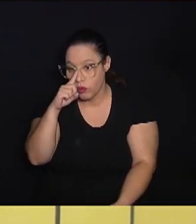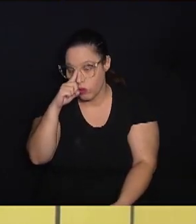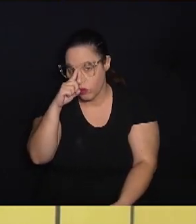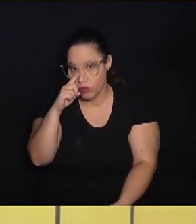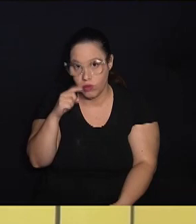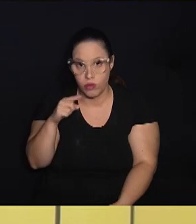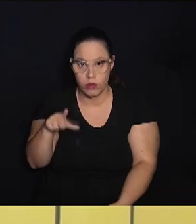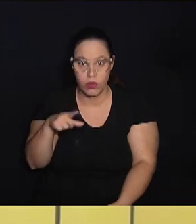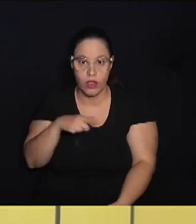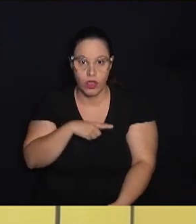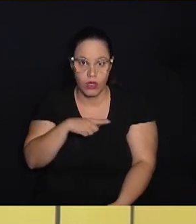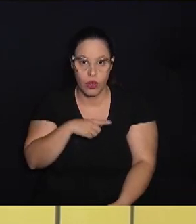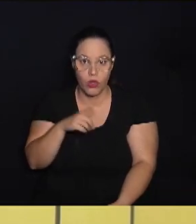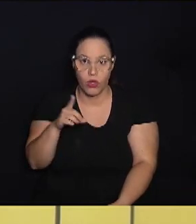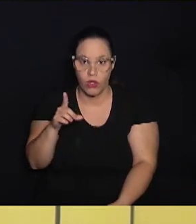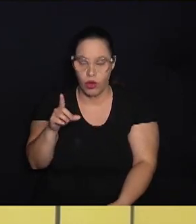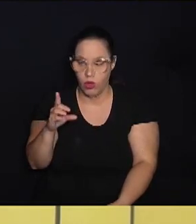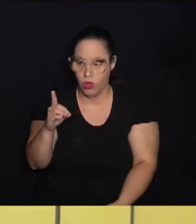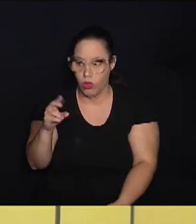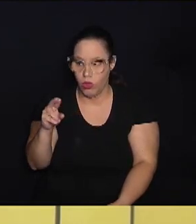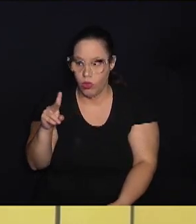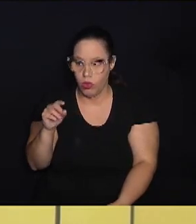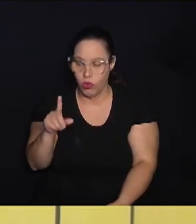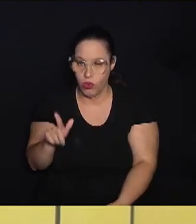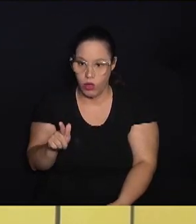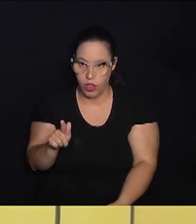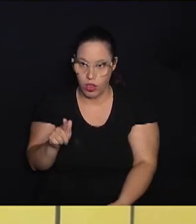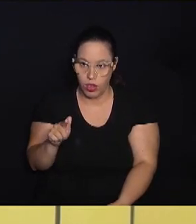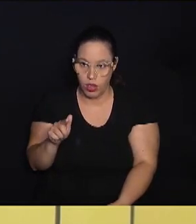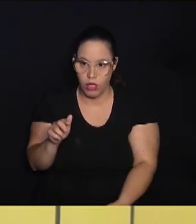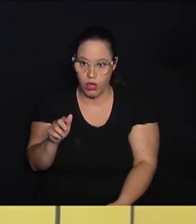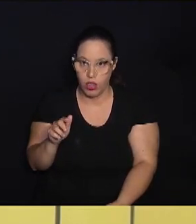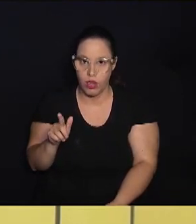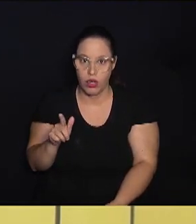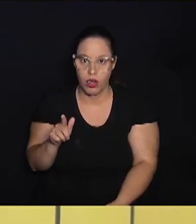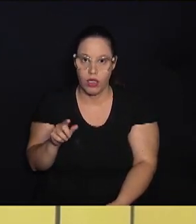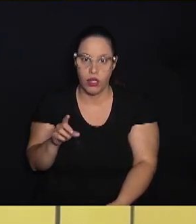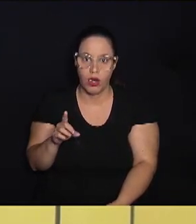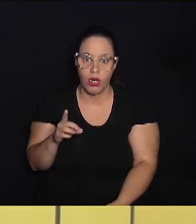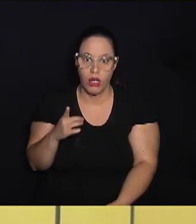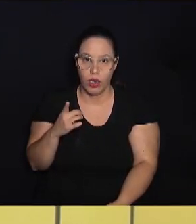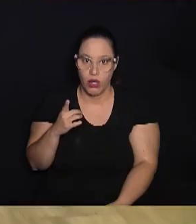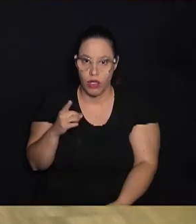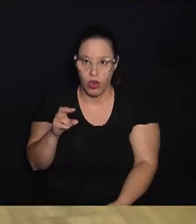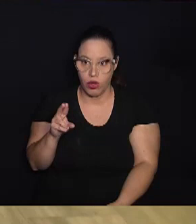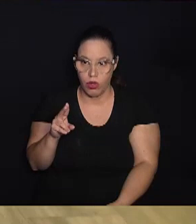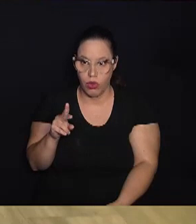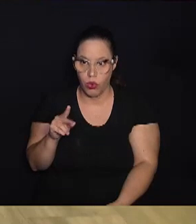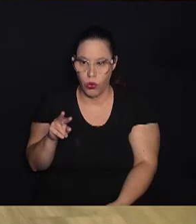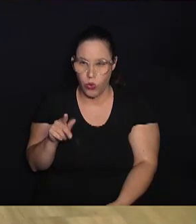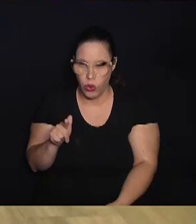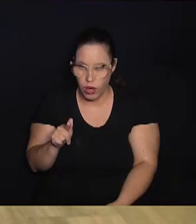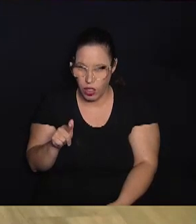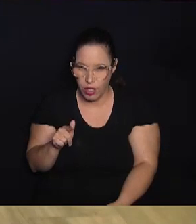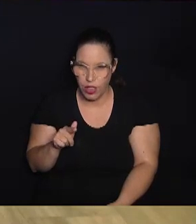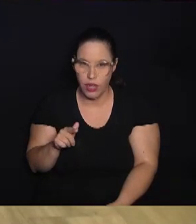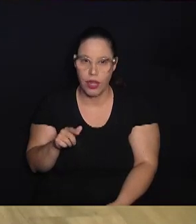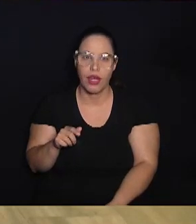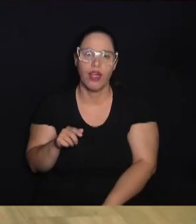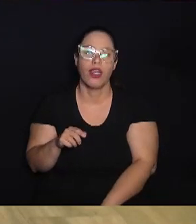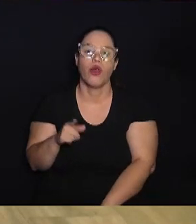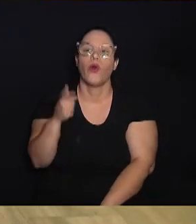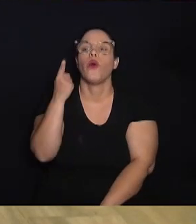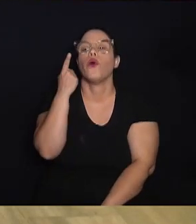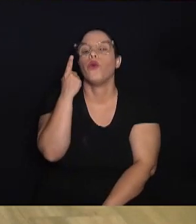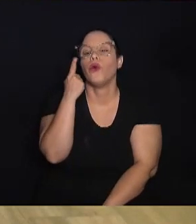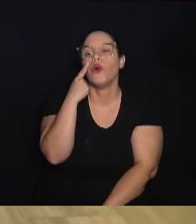com apelido era dog como era um apelido né não tinha problema parecia mesmo dog funny né então e a ideia foi ess o eu olhava